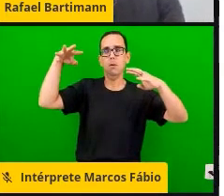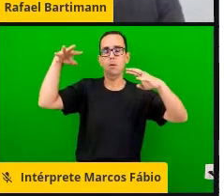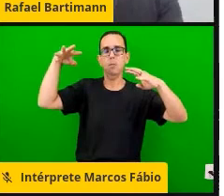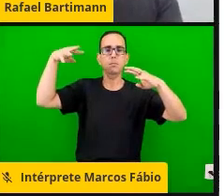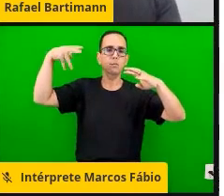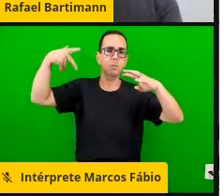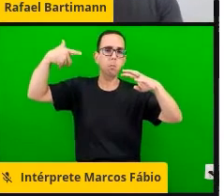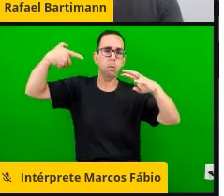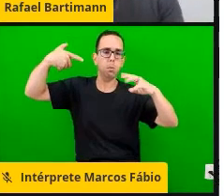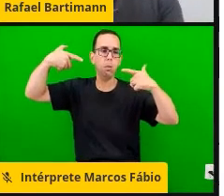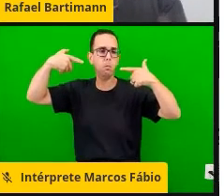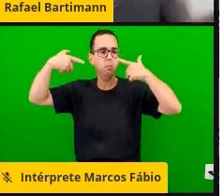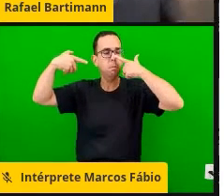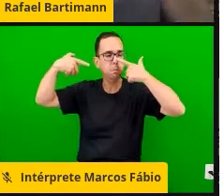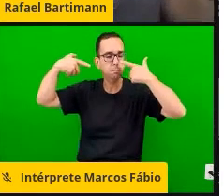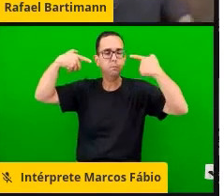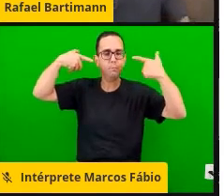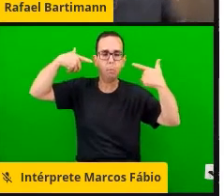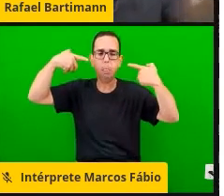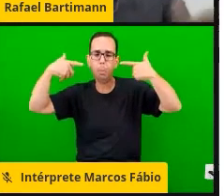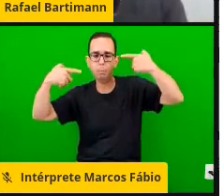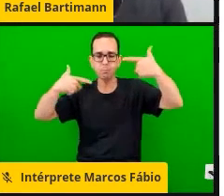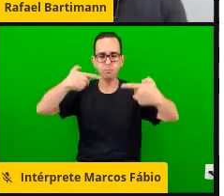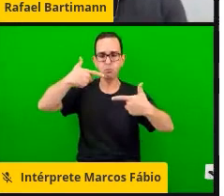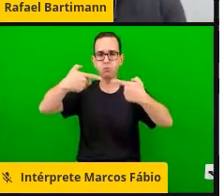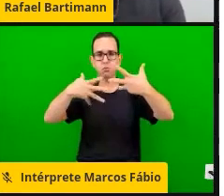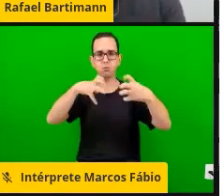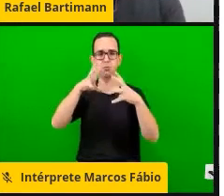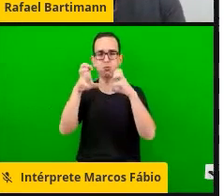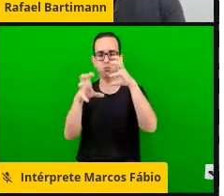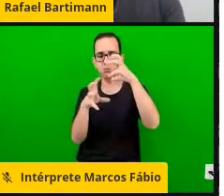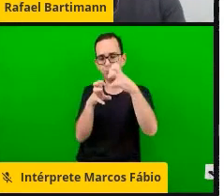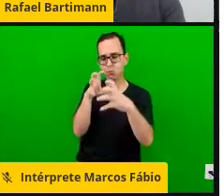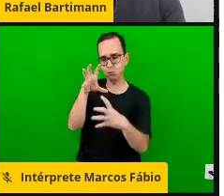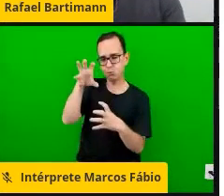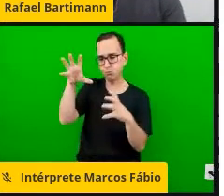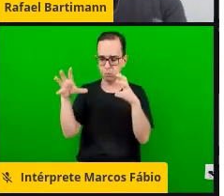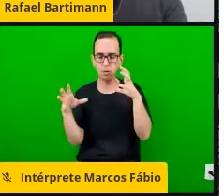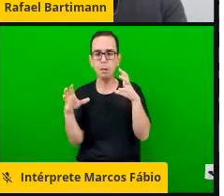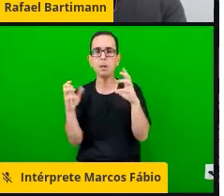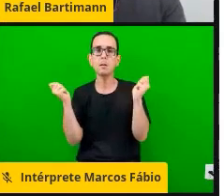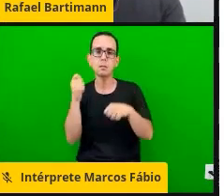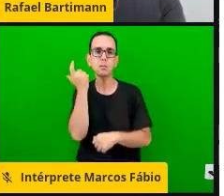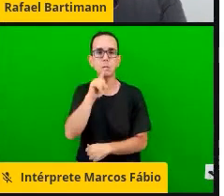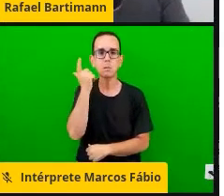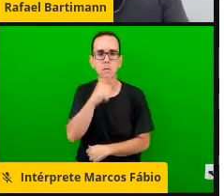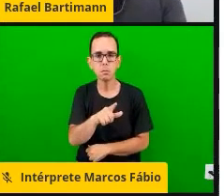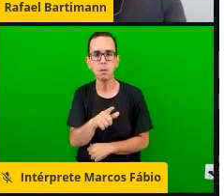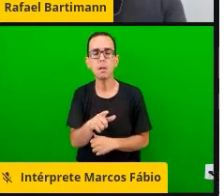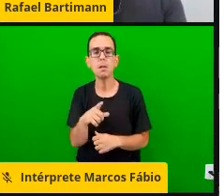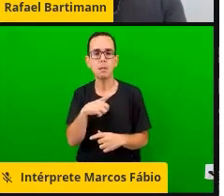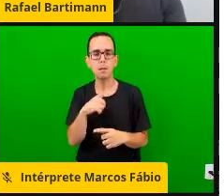os gregos atacassem de uma forma diferente, modificando os flancos, né, do seu exército, e